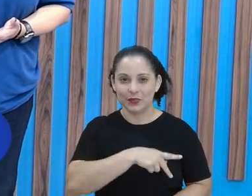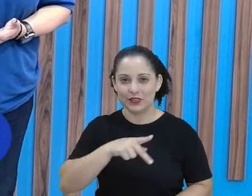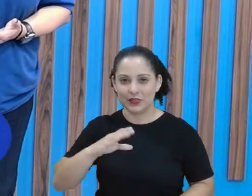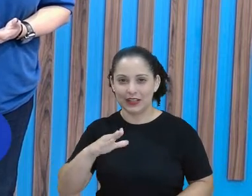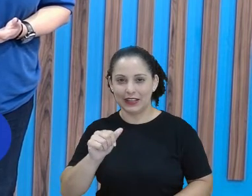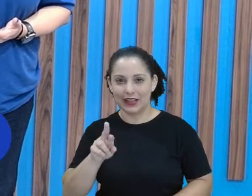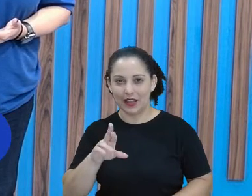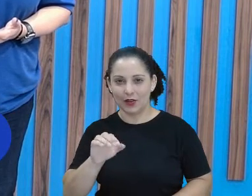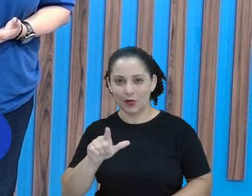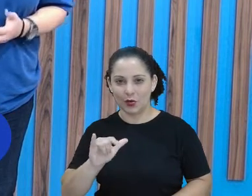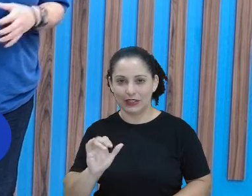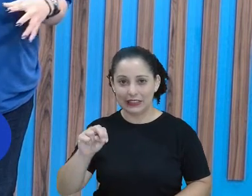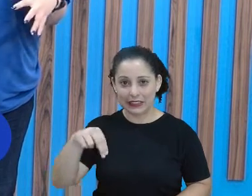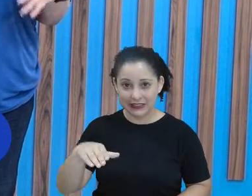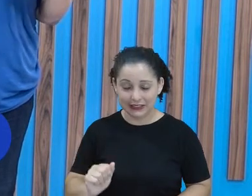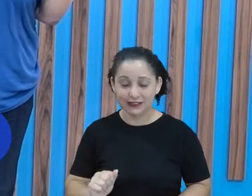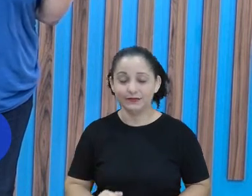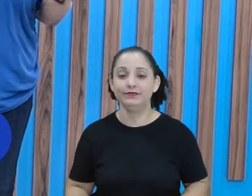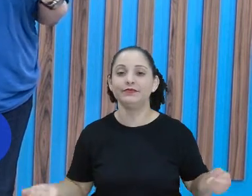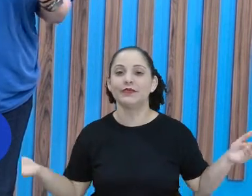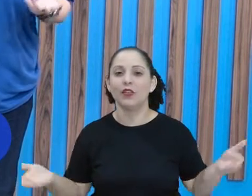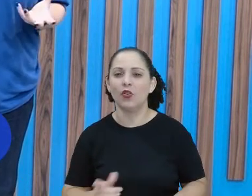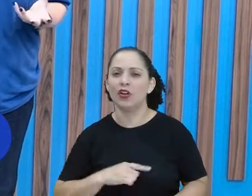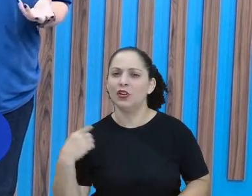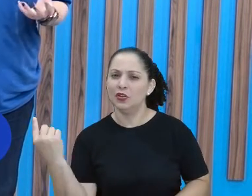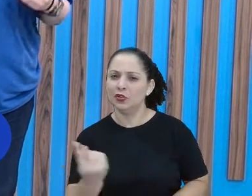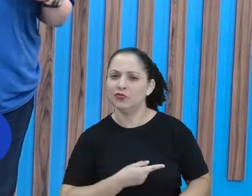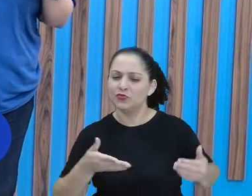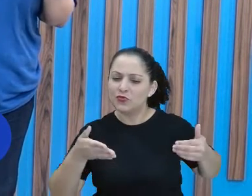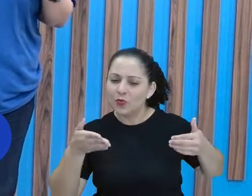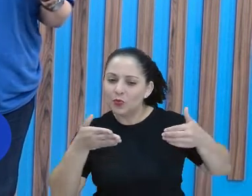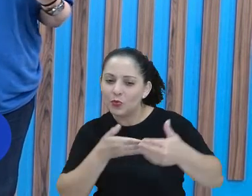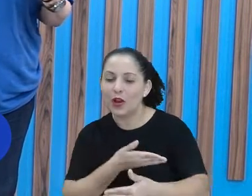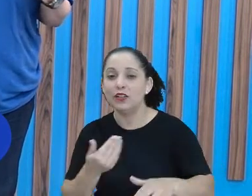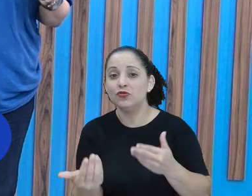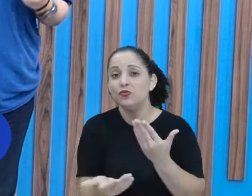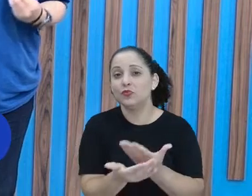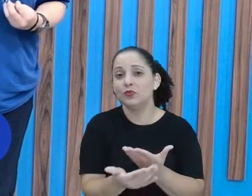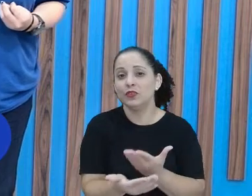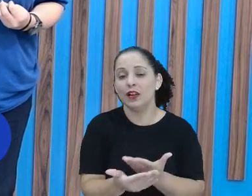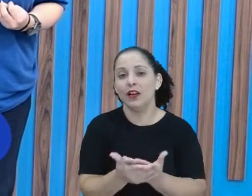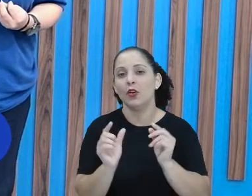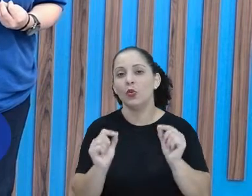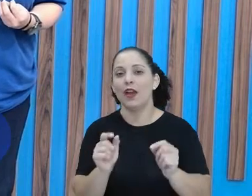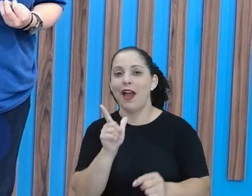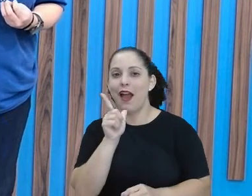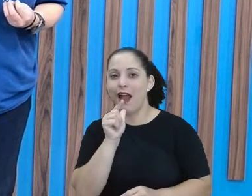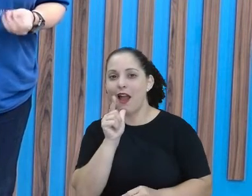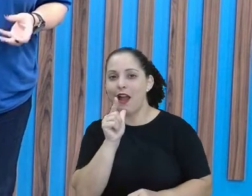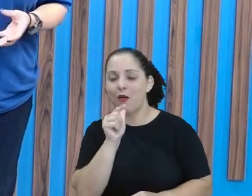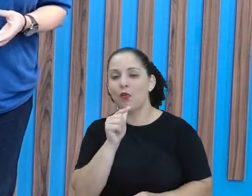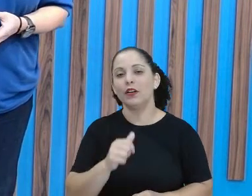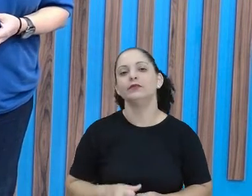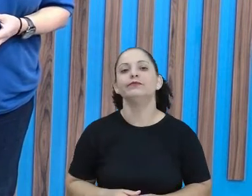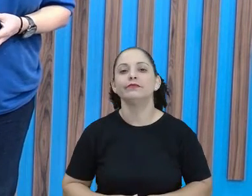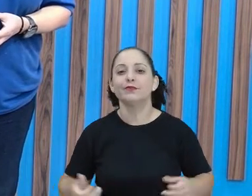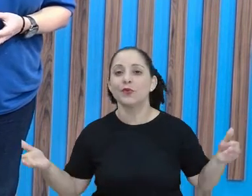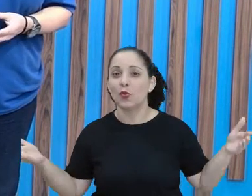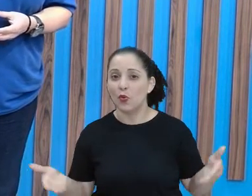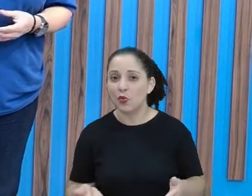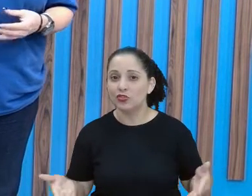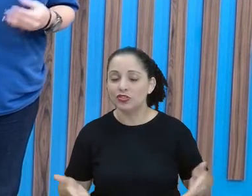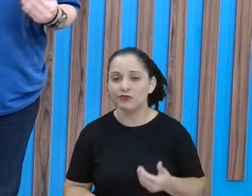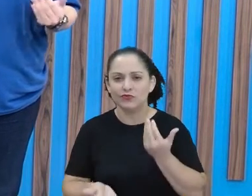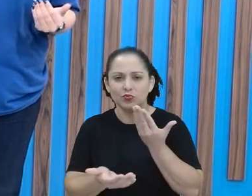Carolina. Então, gente, nós vamos continuar falando ainda sobre água, né? Mas hoje a gente já